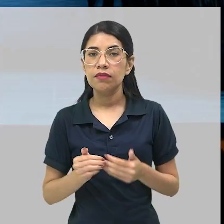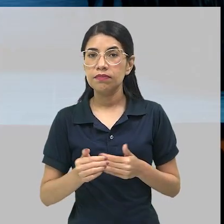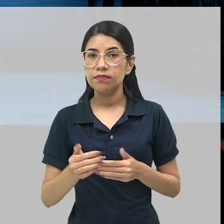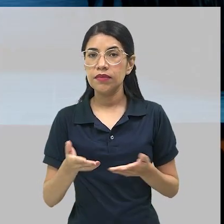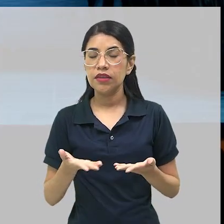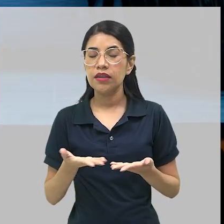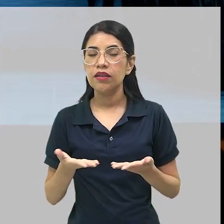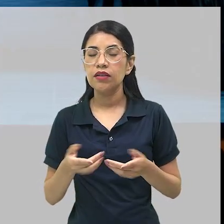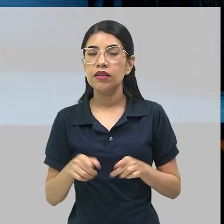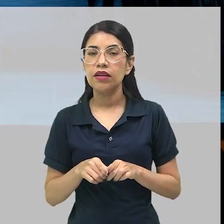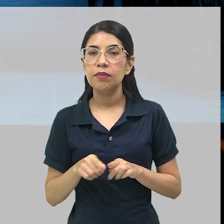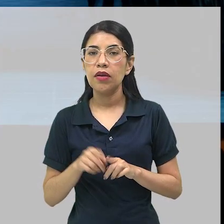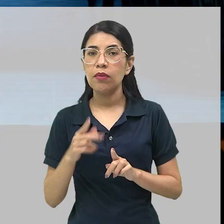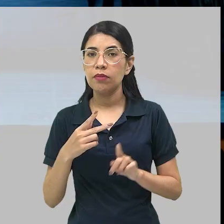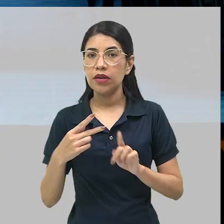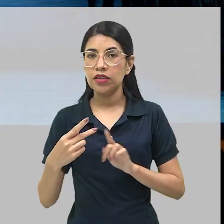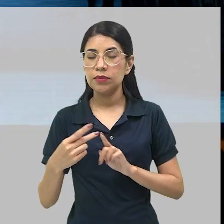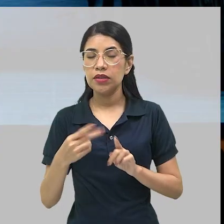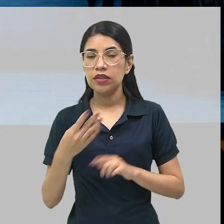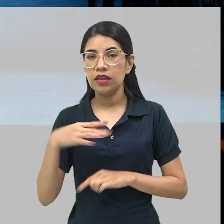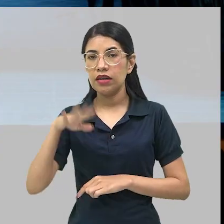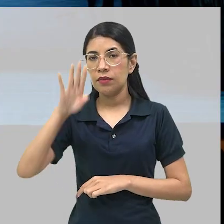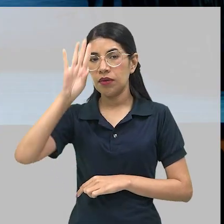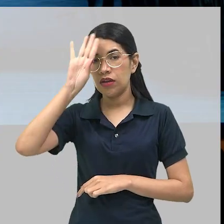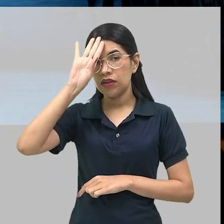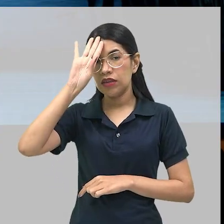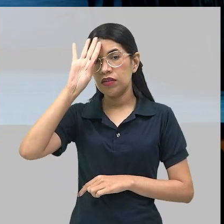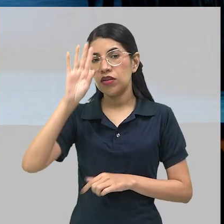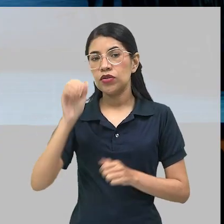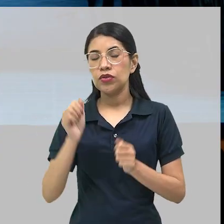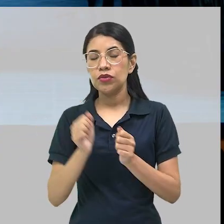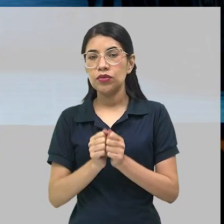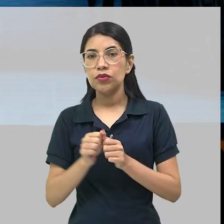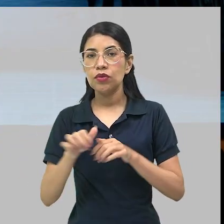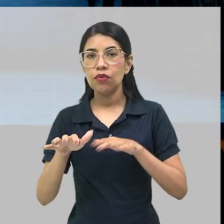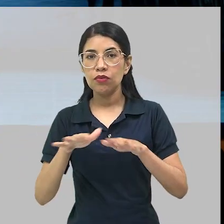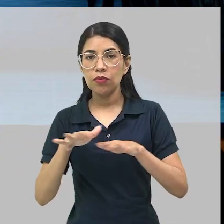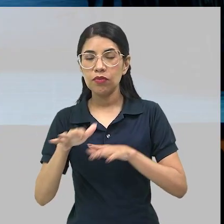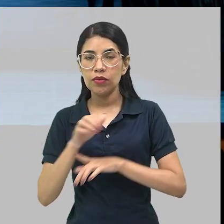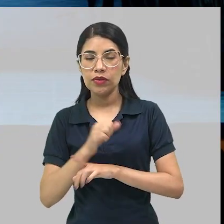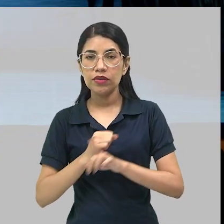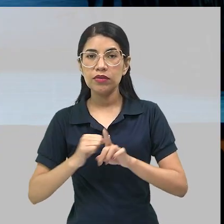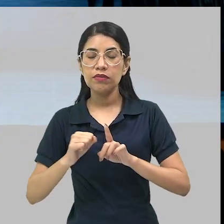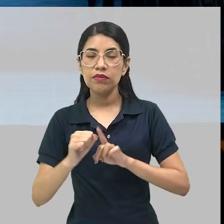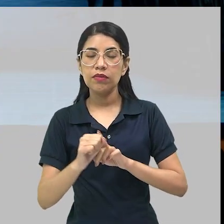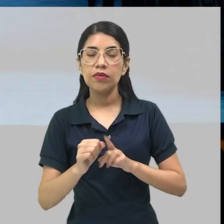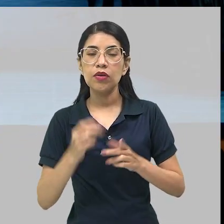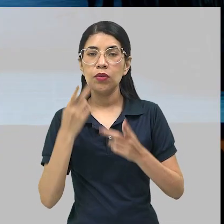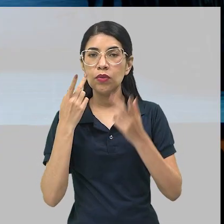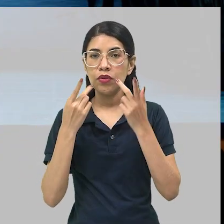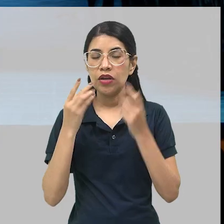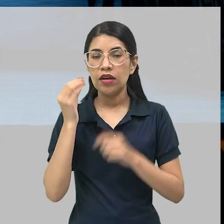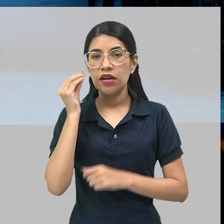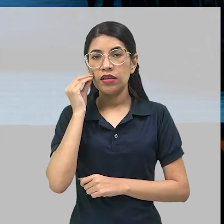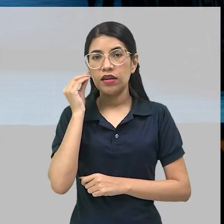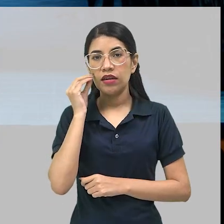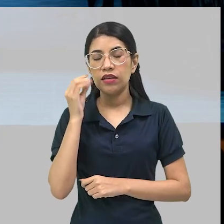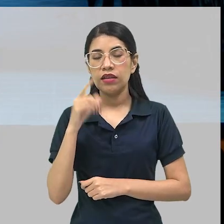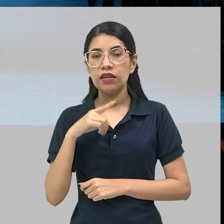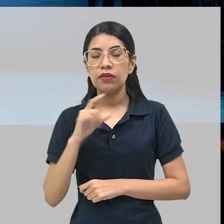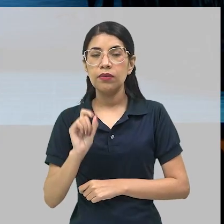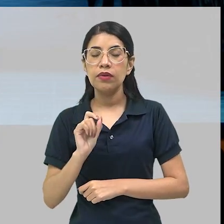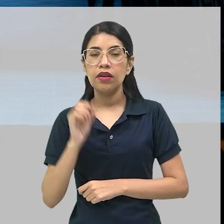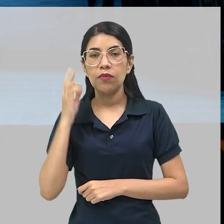esse olhar da dramaturgia com esse movimento social. Se o teatro ele busca também trazer